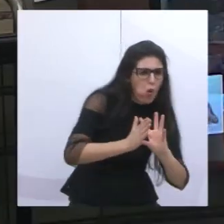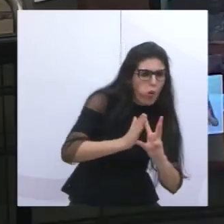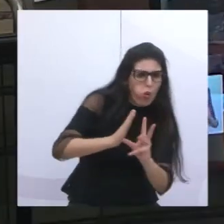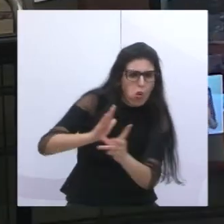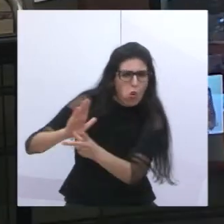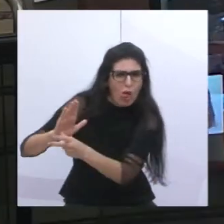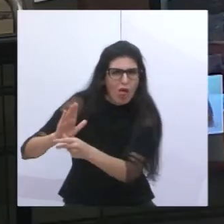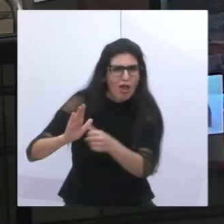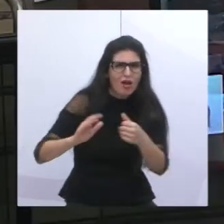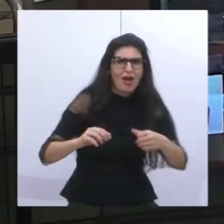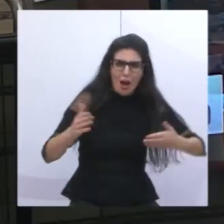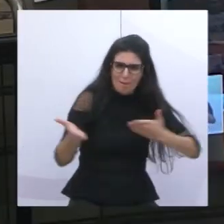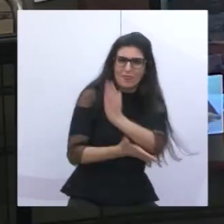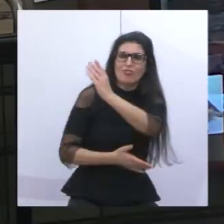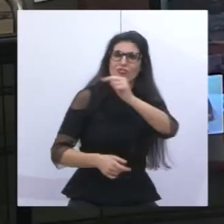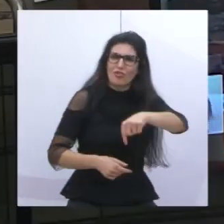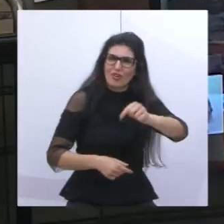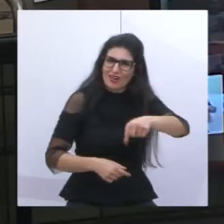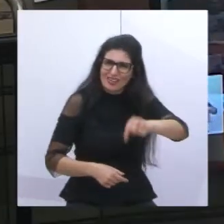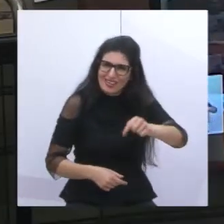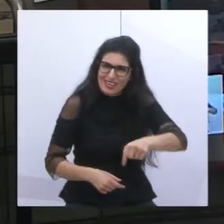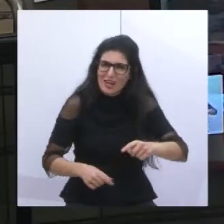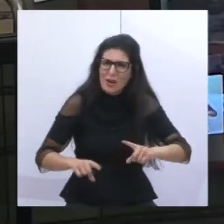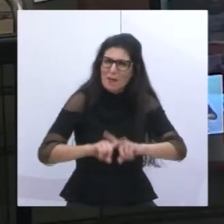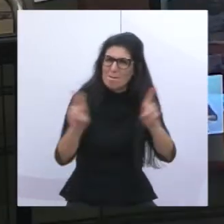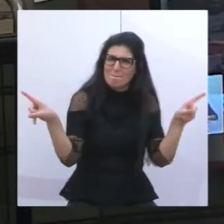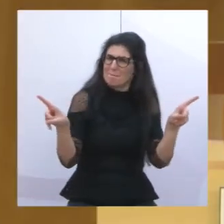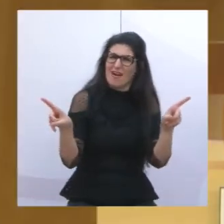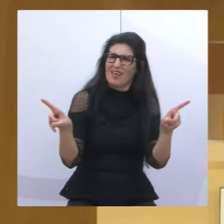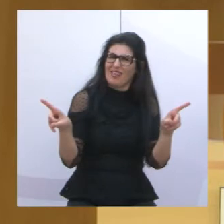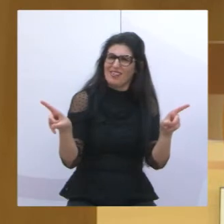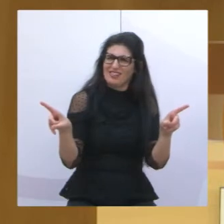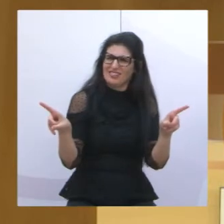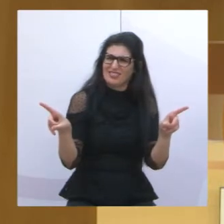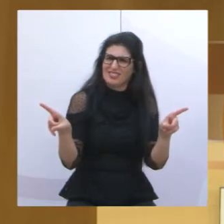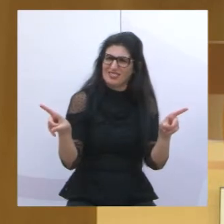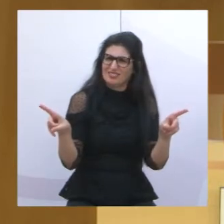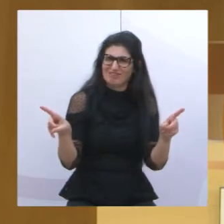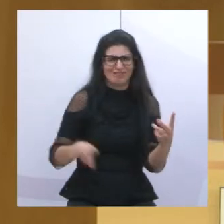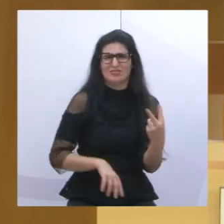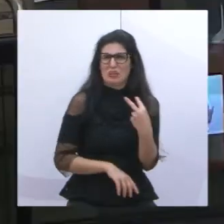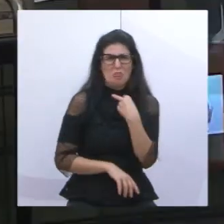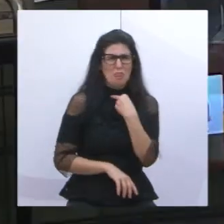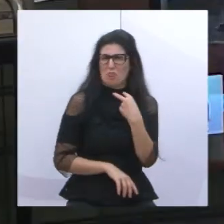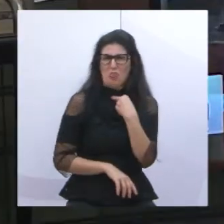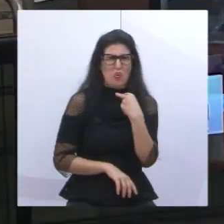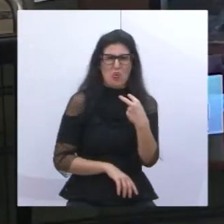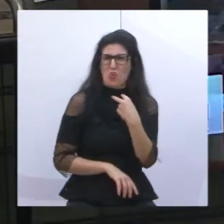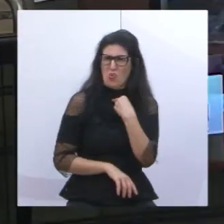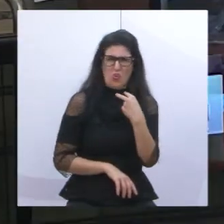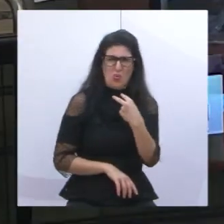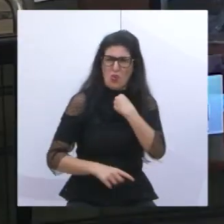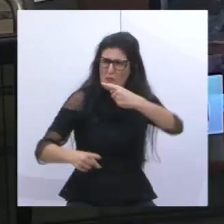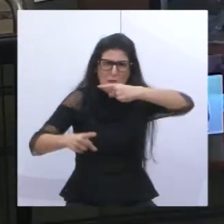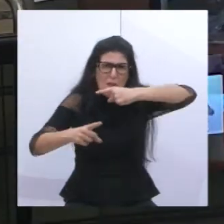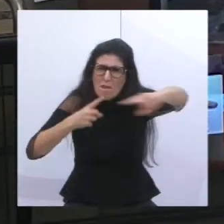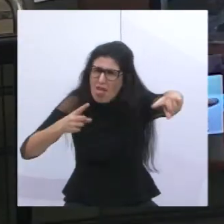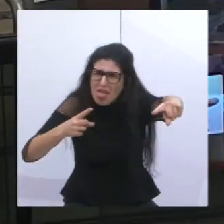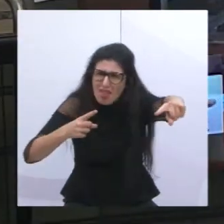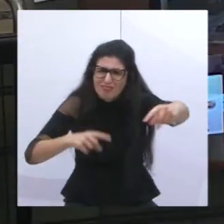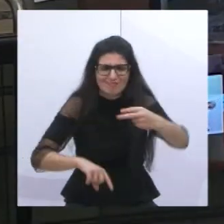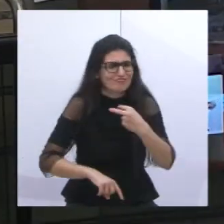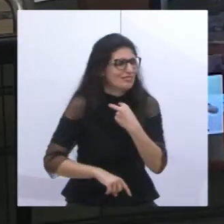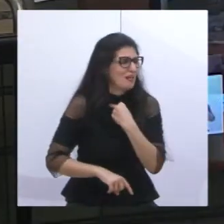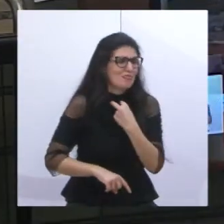sentido nenhum. Bota a gente no meio de uma discussão para discutir um projeto sem fundamento. Esse é mais um.